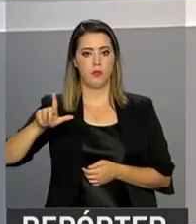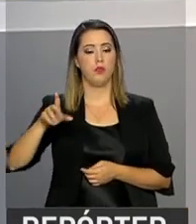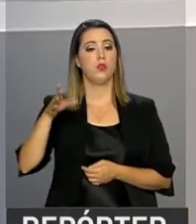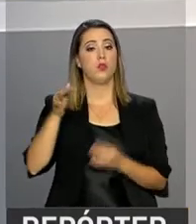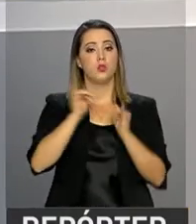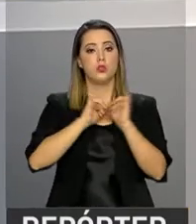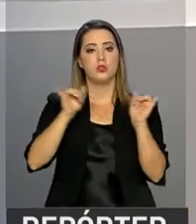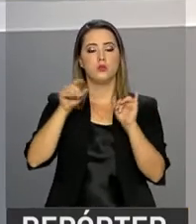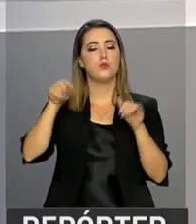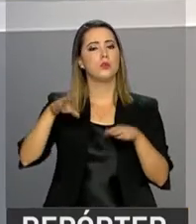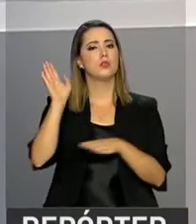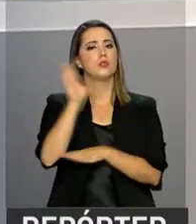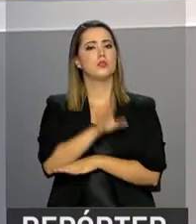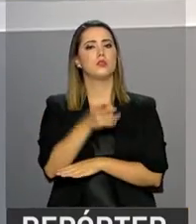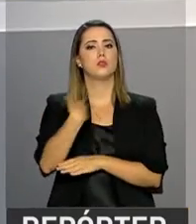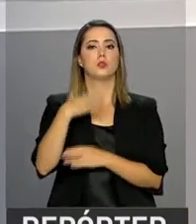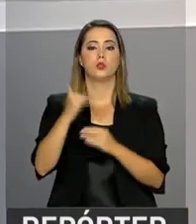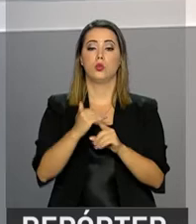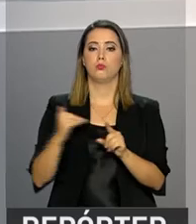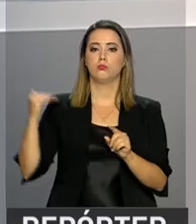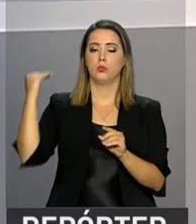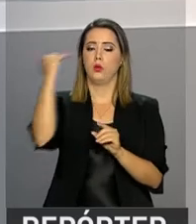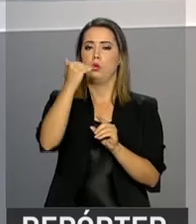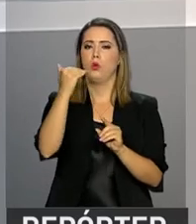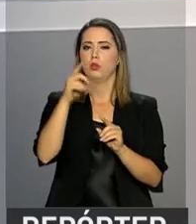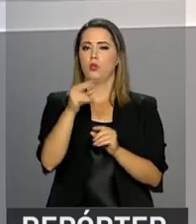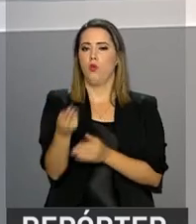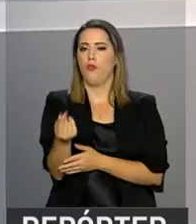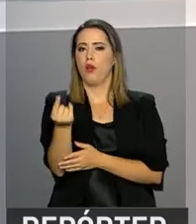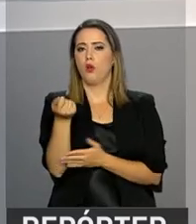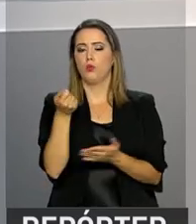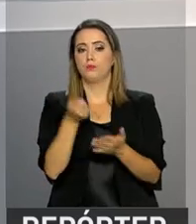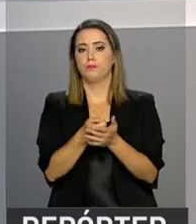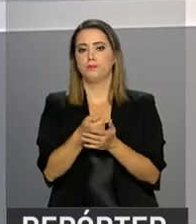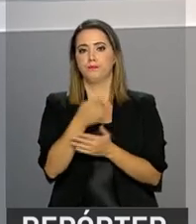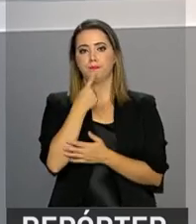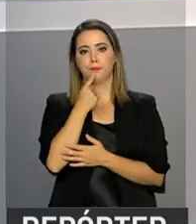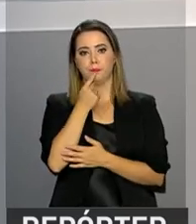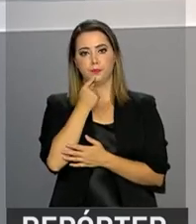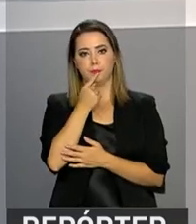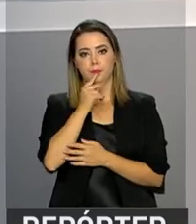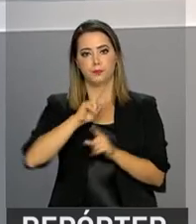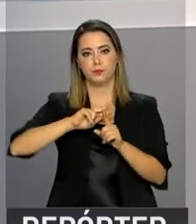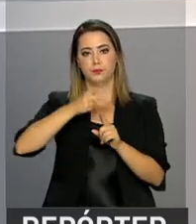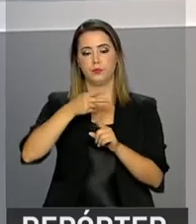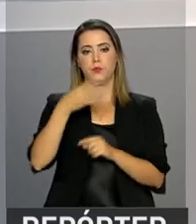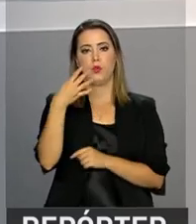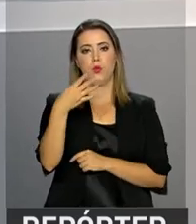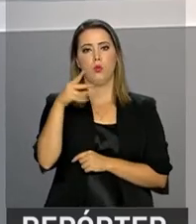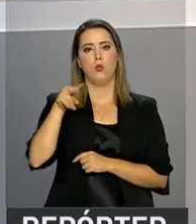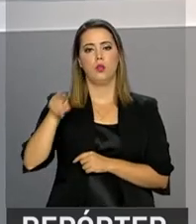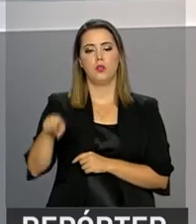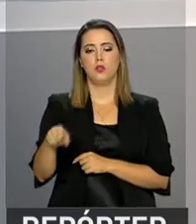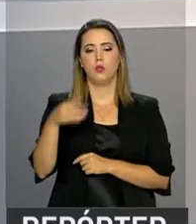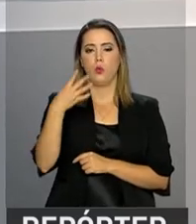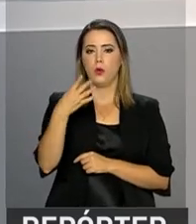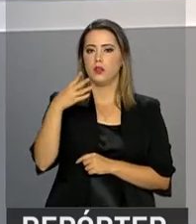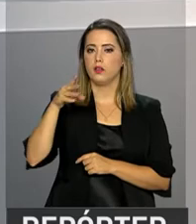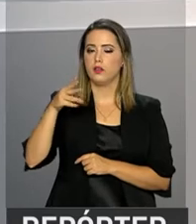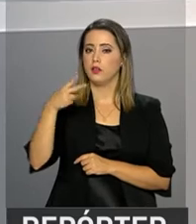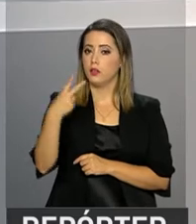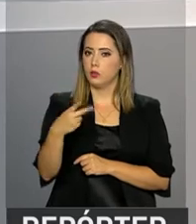divulgou nesta tarde que o patamar dois de bandeira tarifária vermelha vai ser reajustado em 42,8 por cento